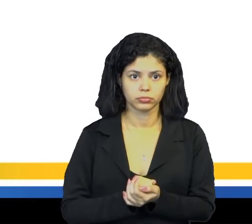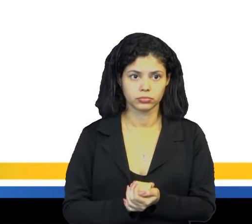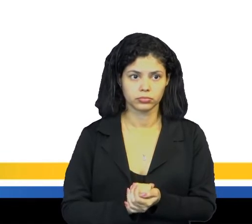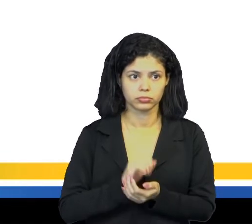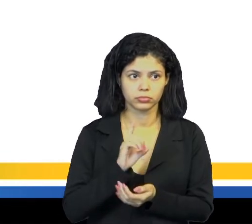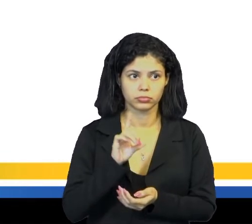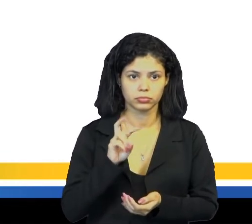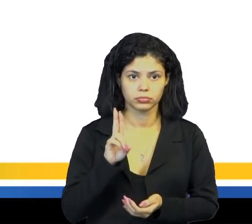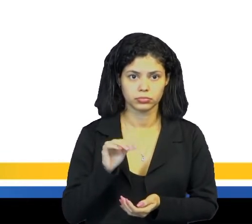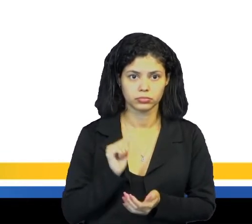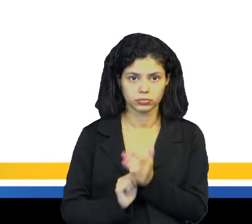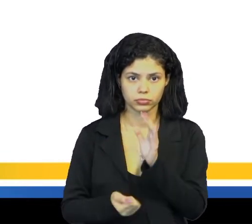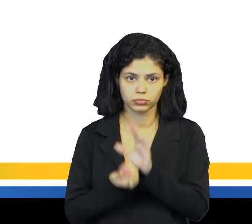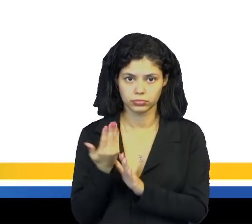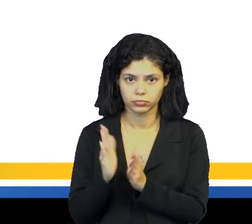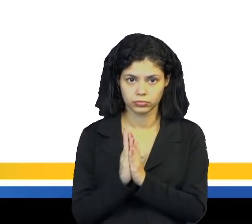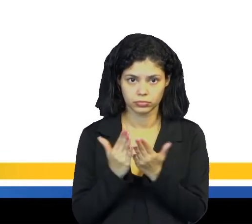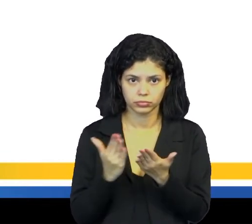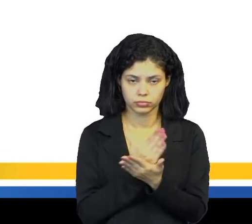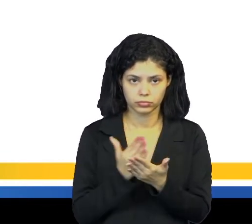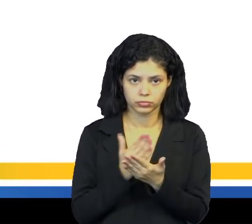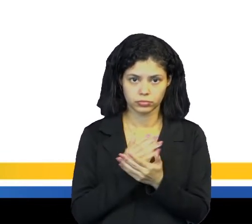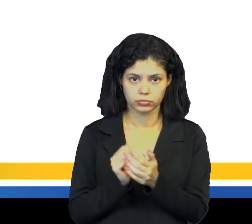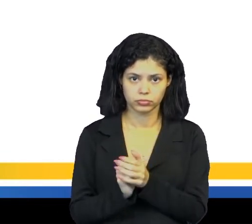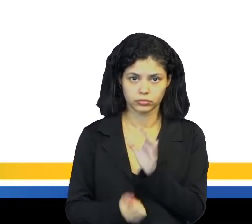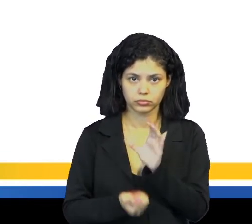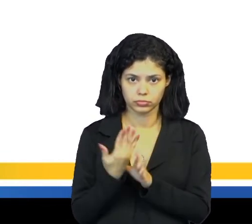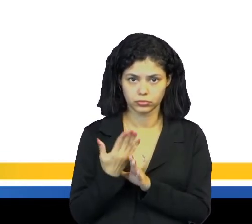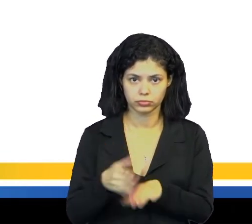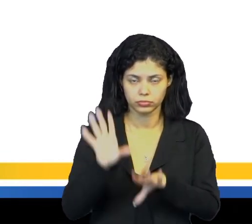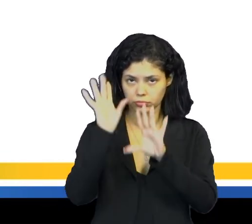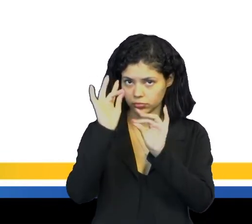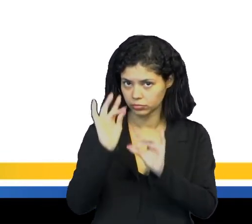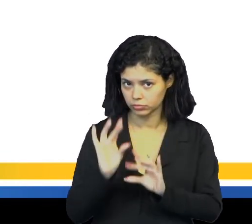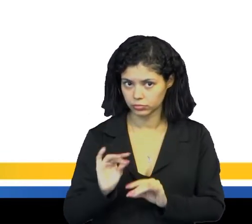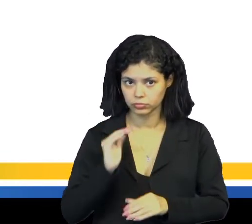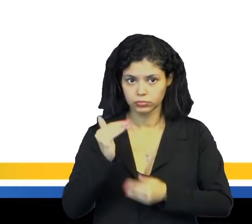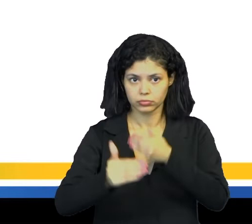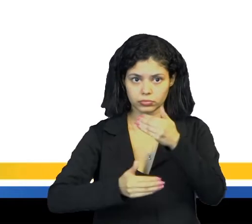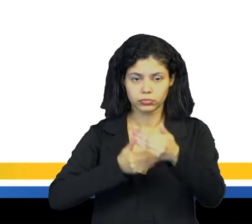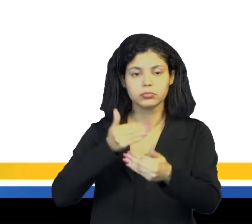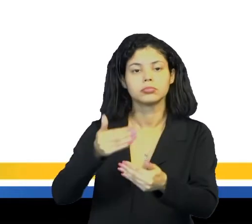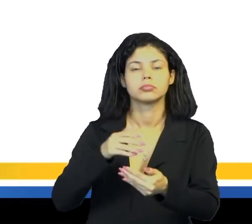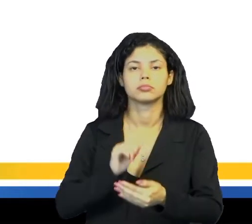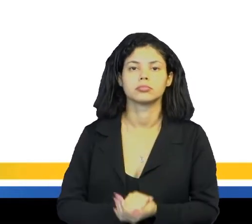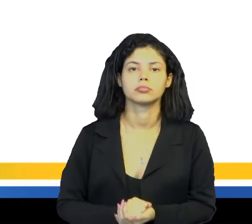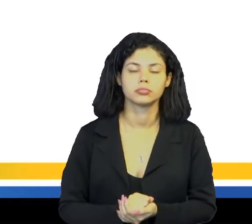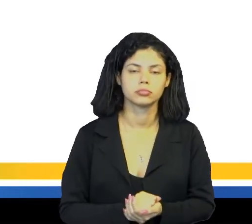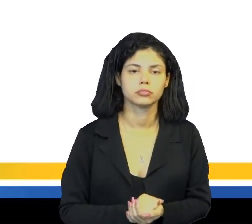publicou o livro Origem das Espécies. Nesse livro, Darwin propôs uma evolução,